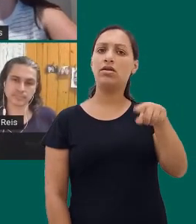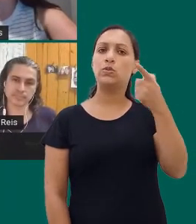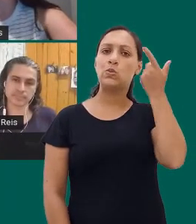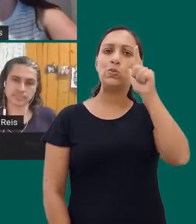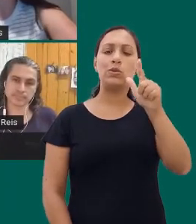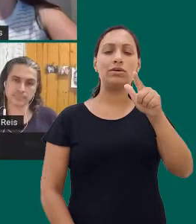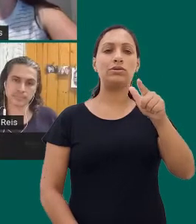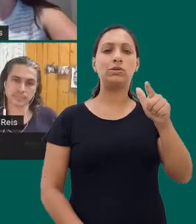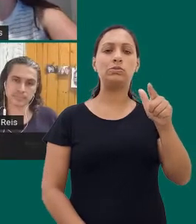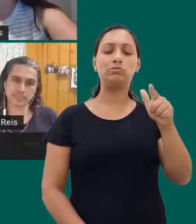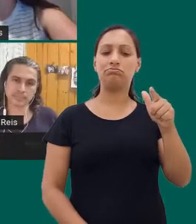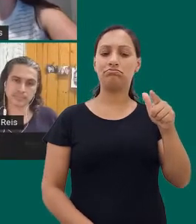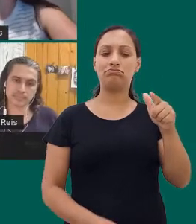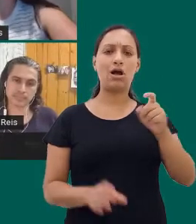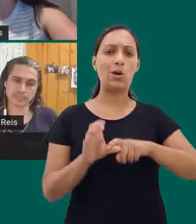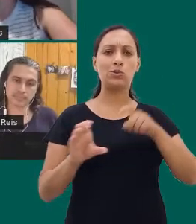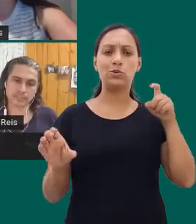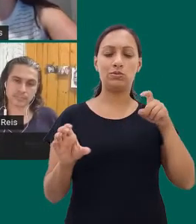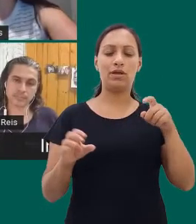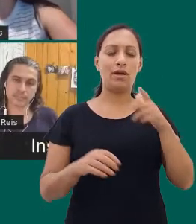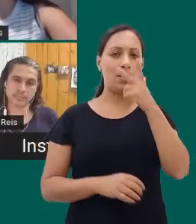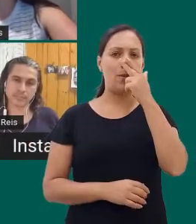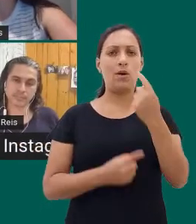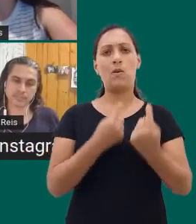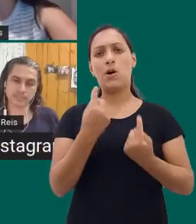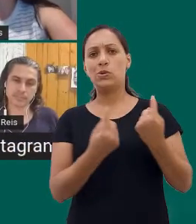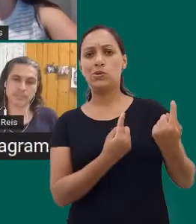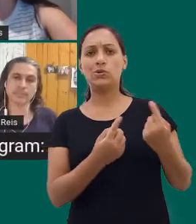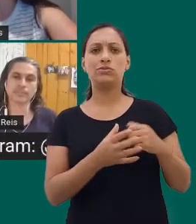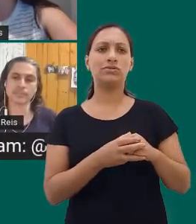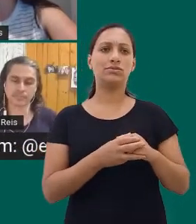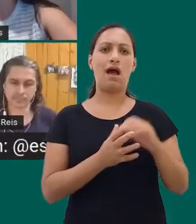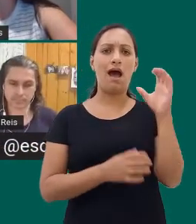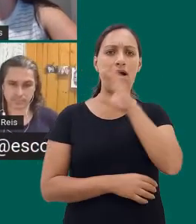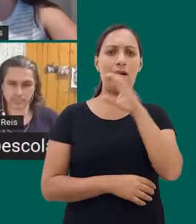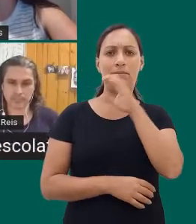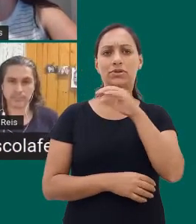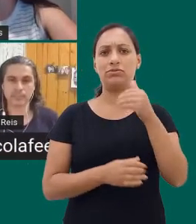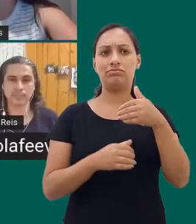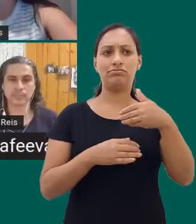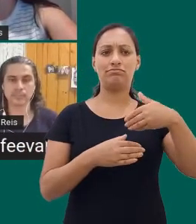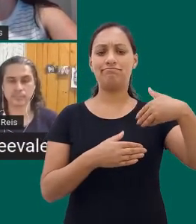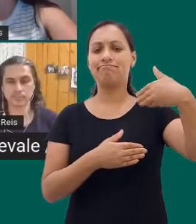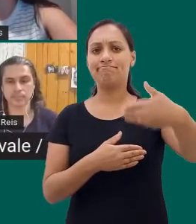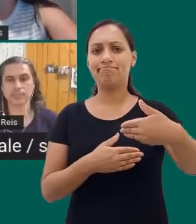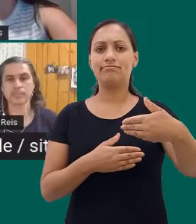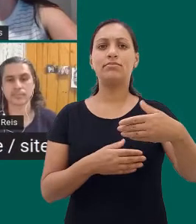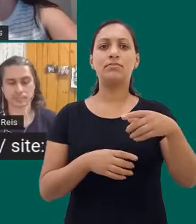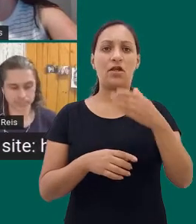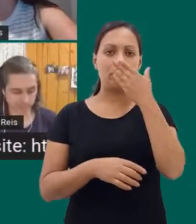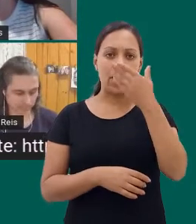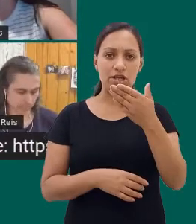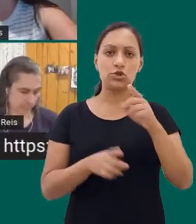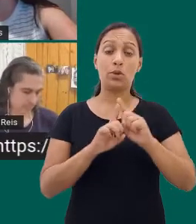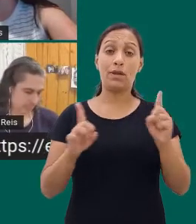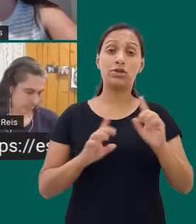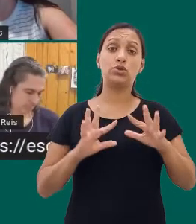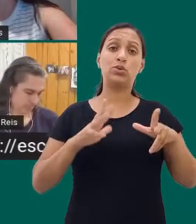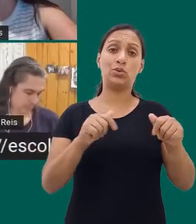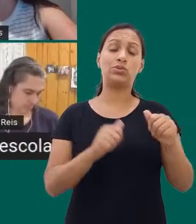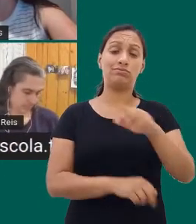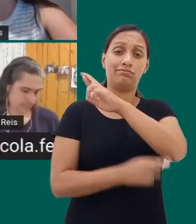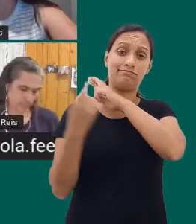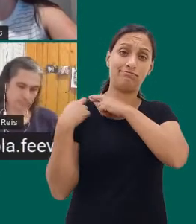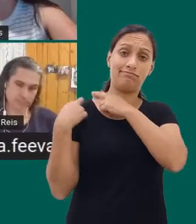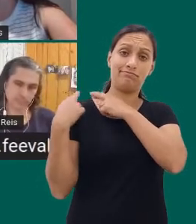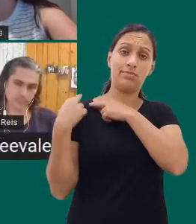assim, claro. Alguns, que disse o Rafa, vão mais rápido, vão mais à frente, outros estão ali, mas todos têm essa responsabilidade. E eu acho que eles são tratados muito